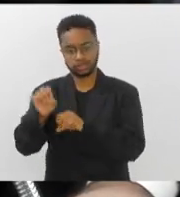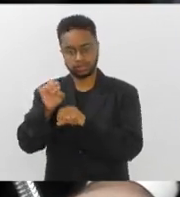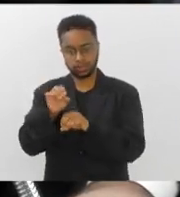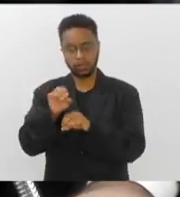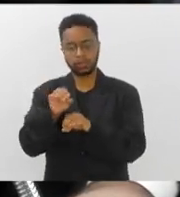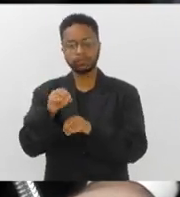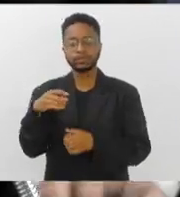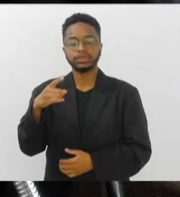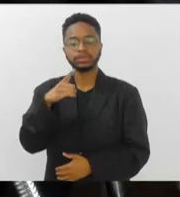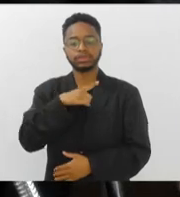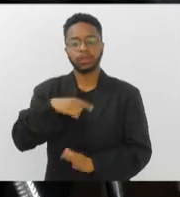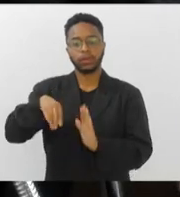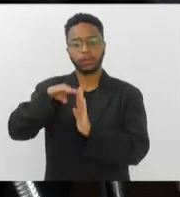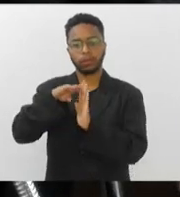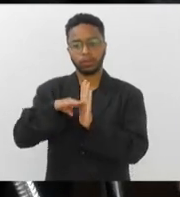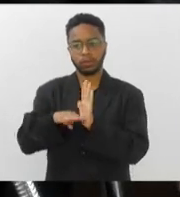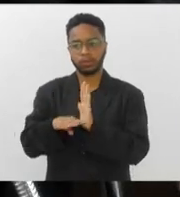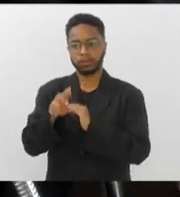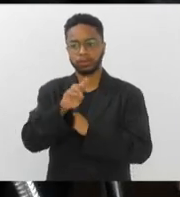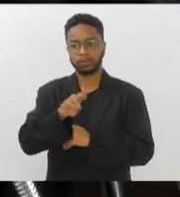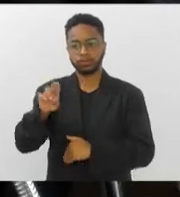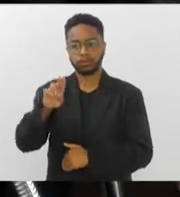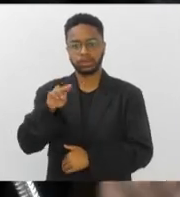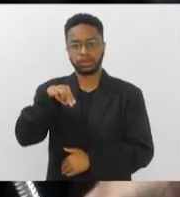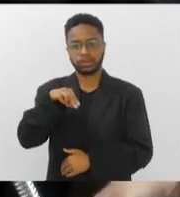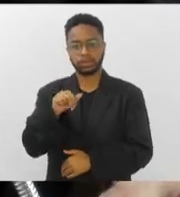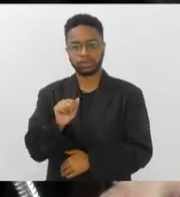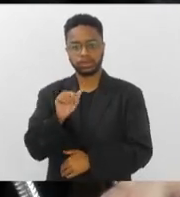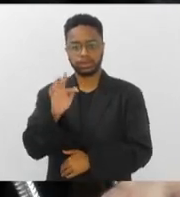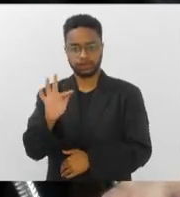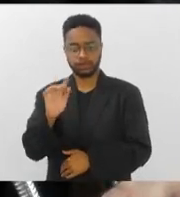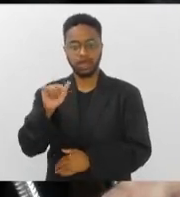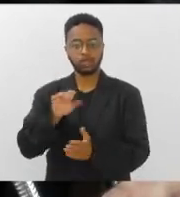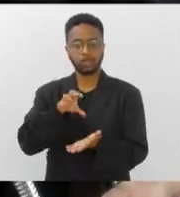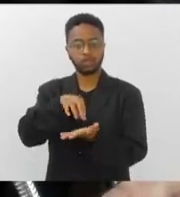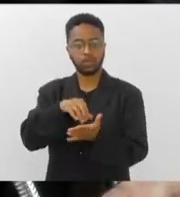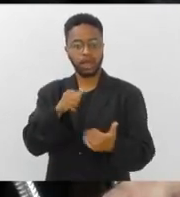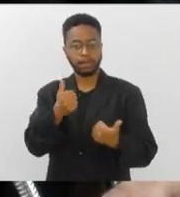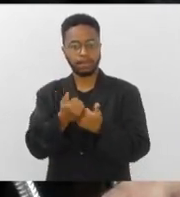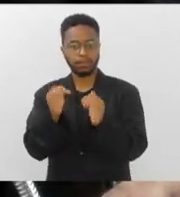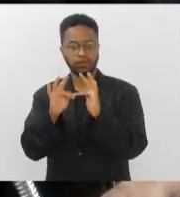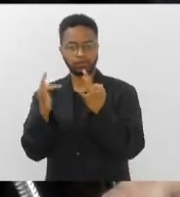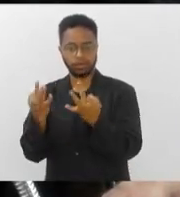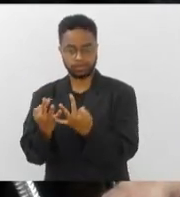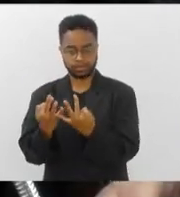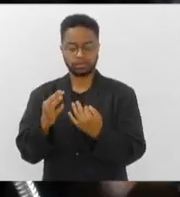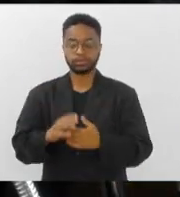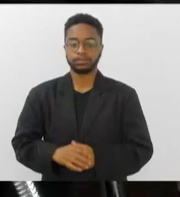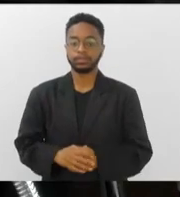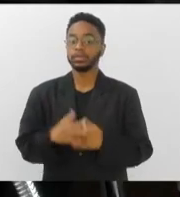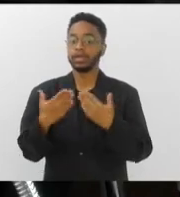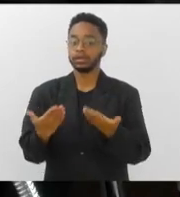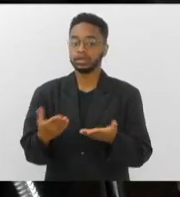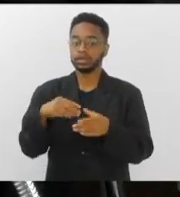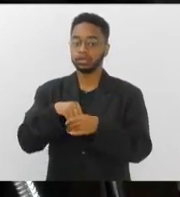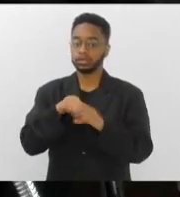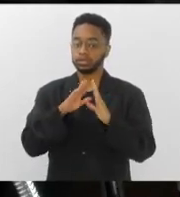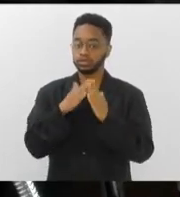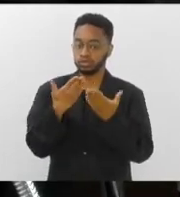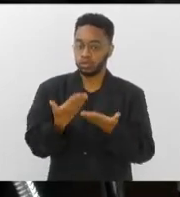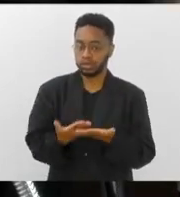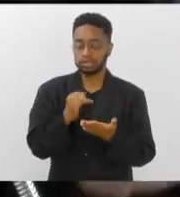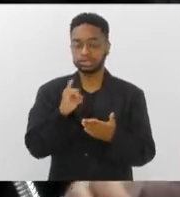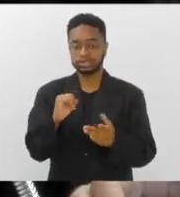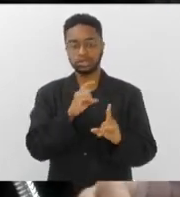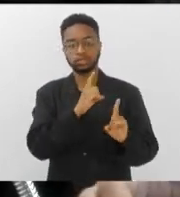ela tem um programa chamado NAF, que é o Núcleo de Apoio à Família. E as escolas,